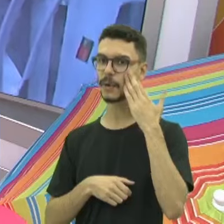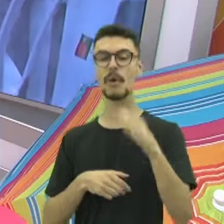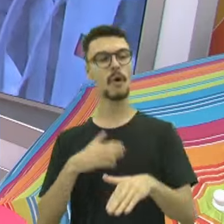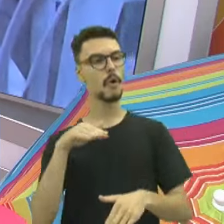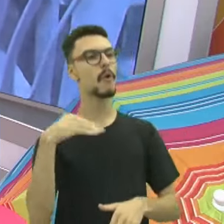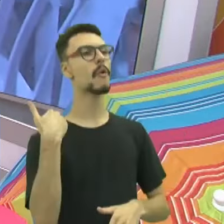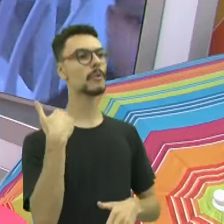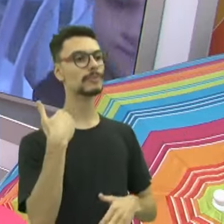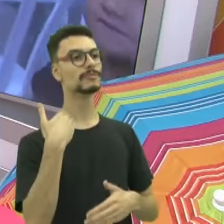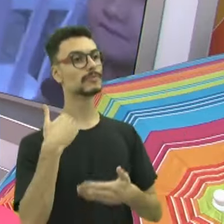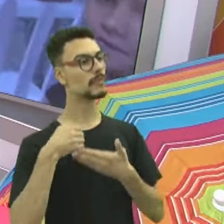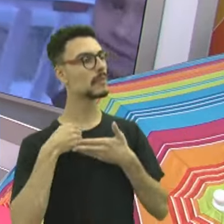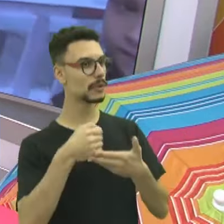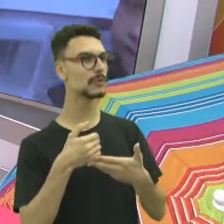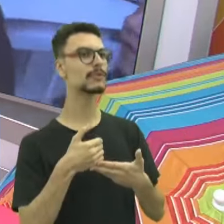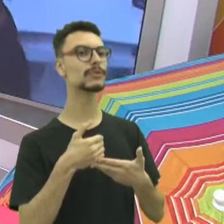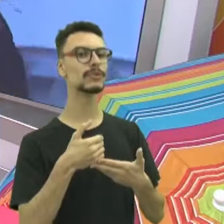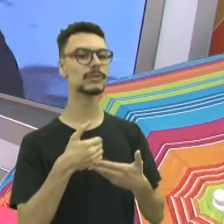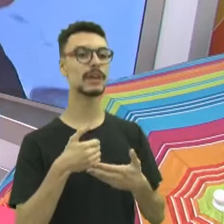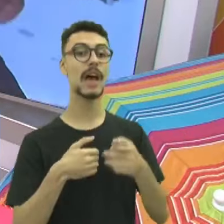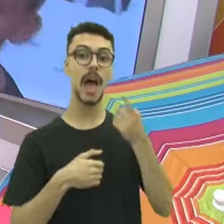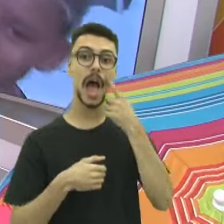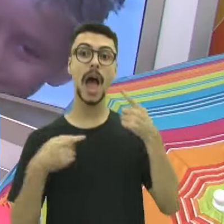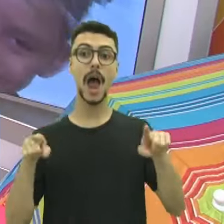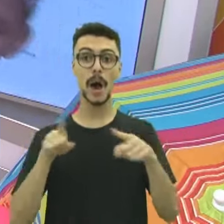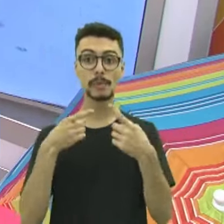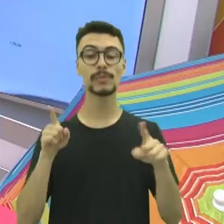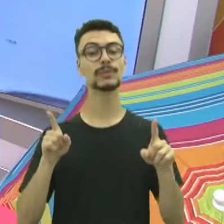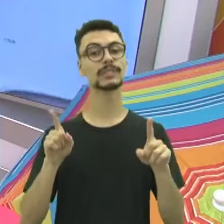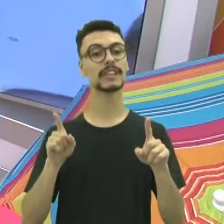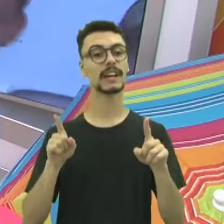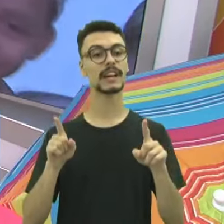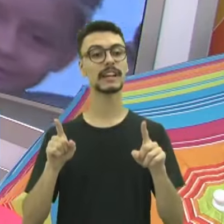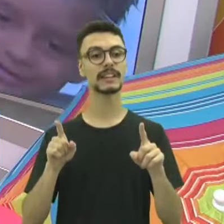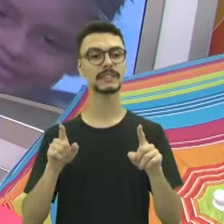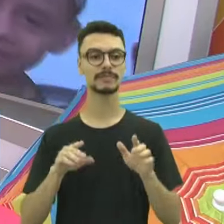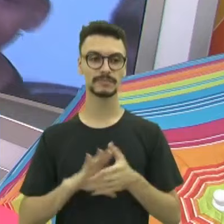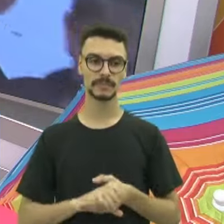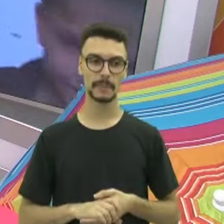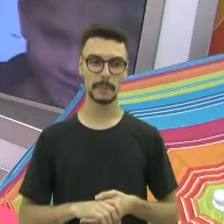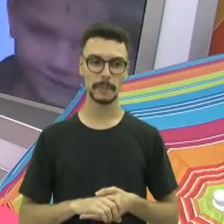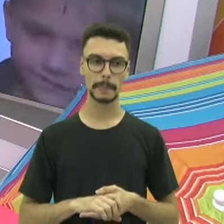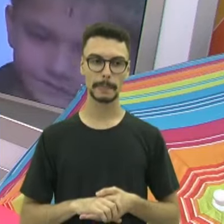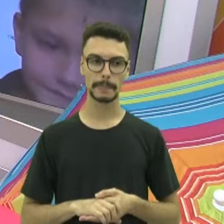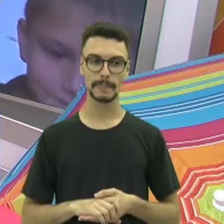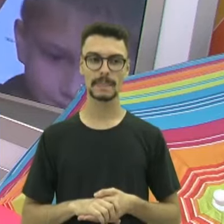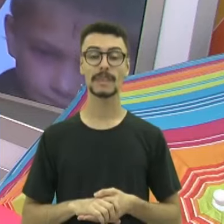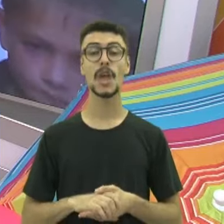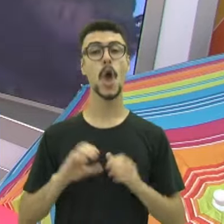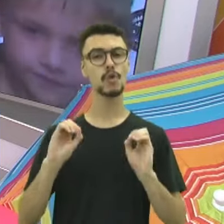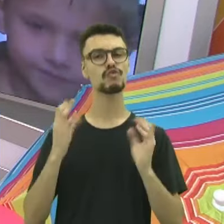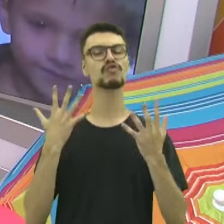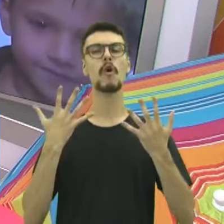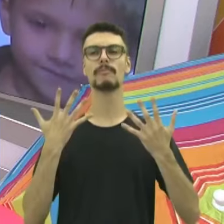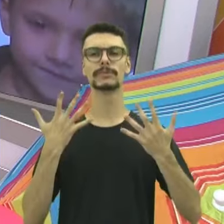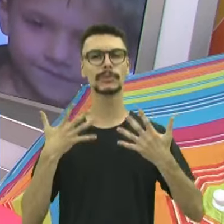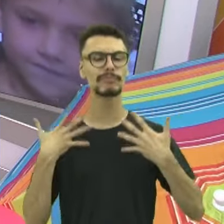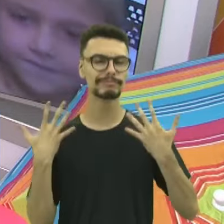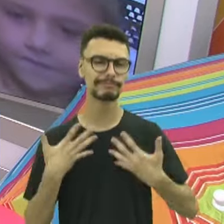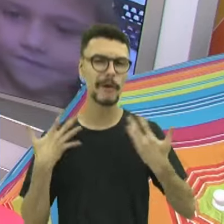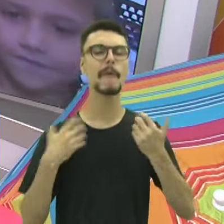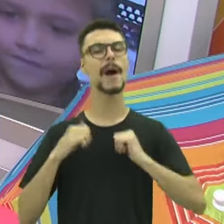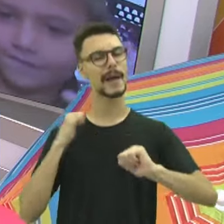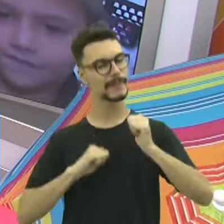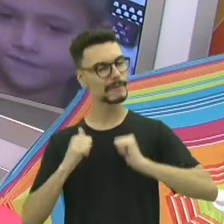Coloca essa música para nós, para ajudar aqui. Coloca a música, então, mais, Bruna. O refrãozinho foi ali, gente. É um show muito animado. Você, com